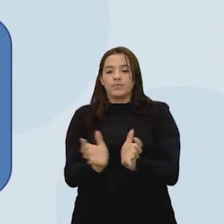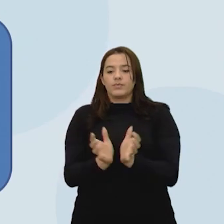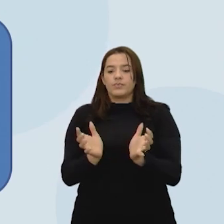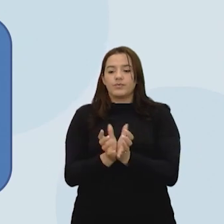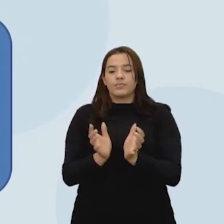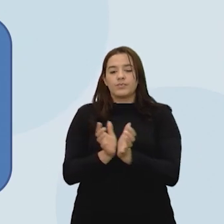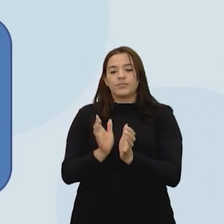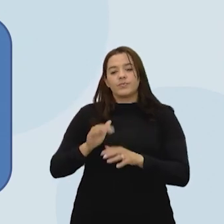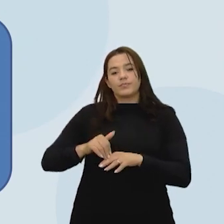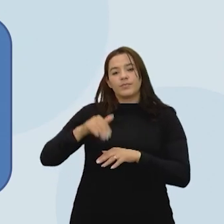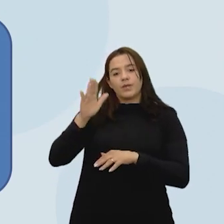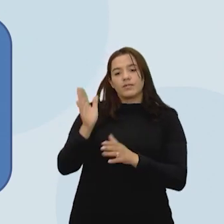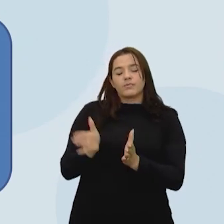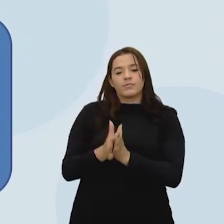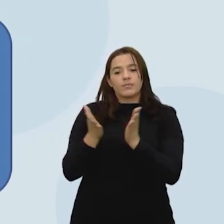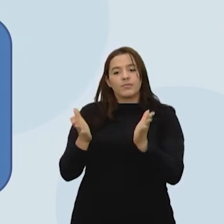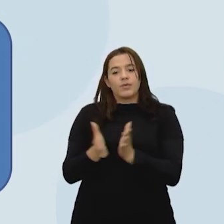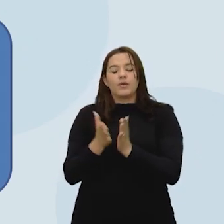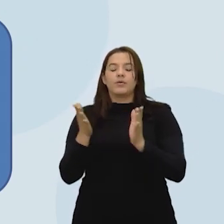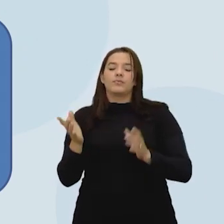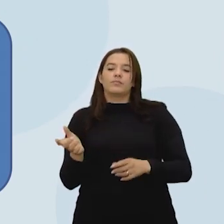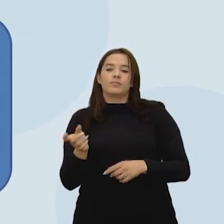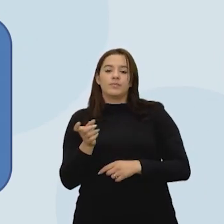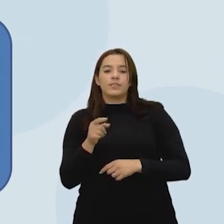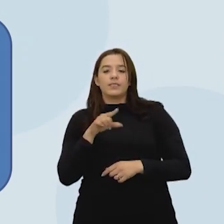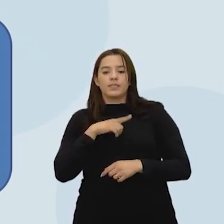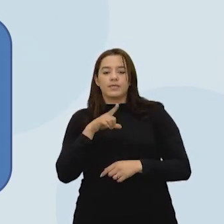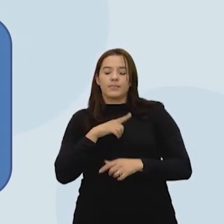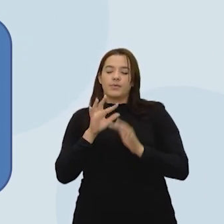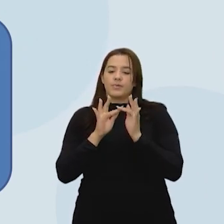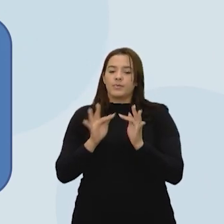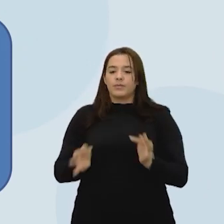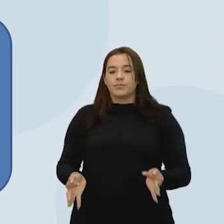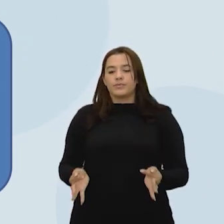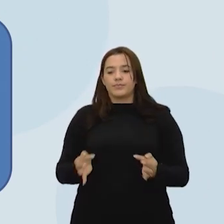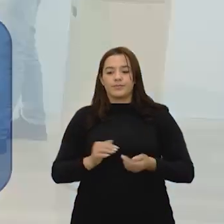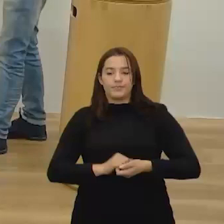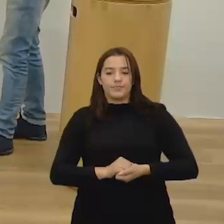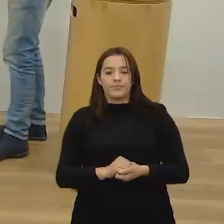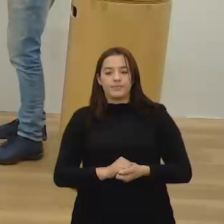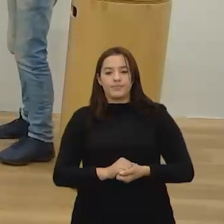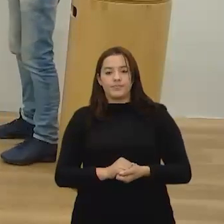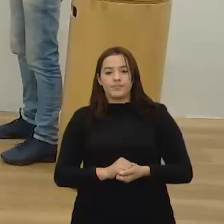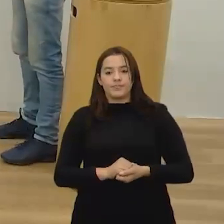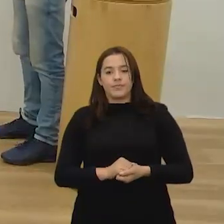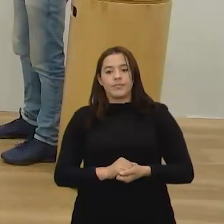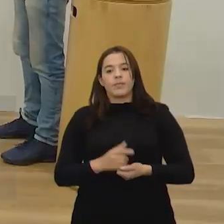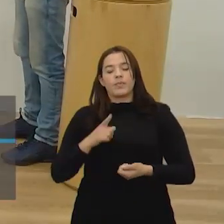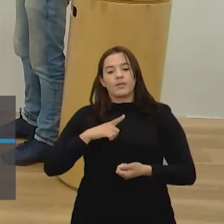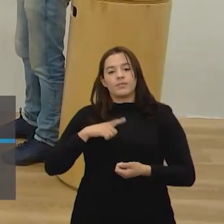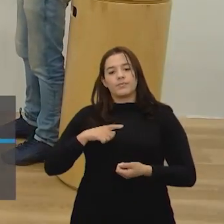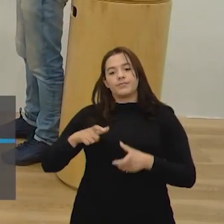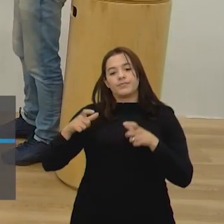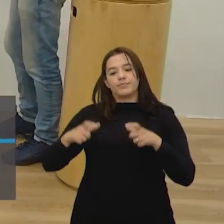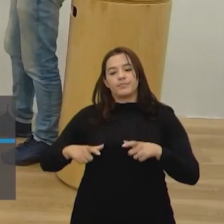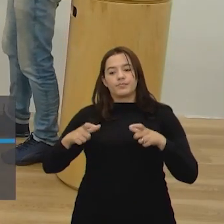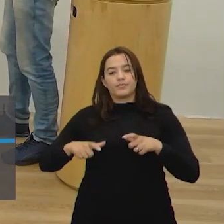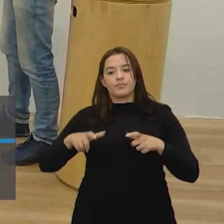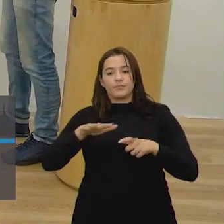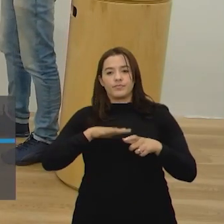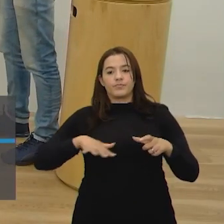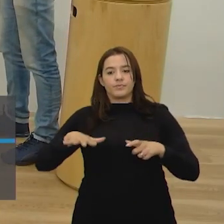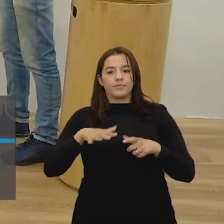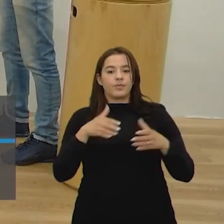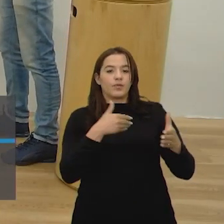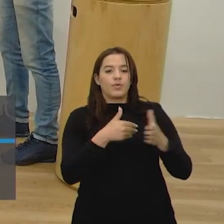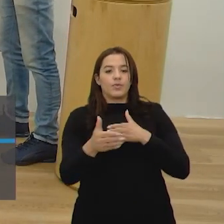mais pobres, mais humildes. E, Mafezinho, eu quero chamar a sua atenção. Nesse ambiente, qualquer